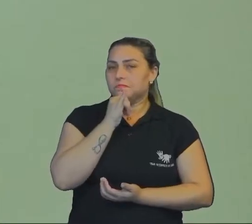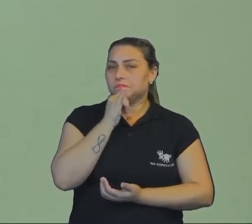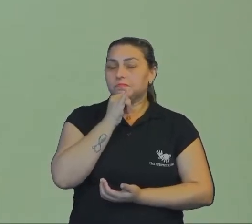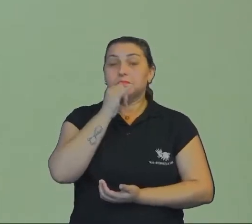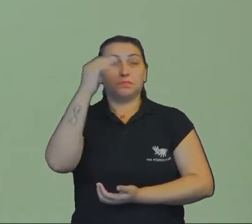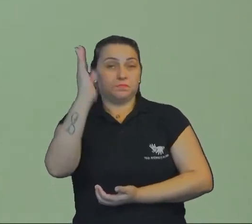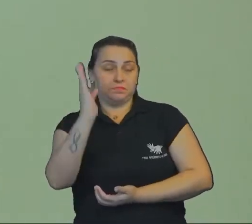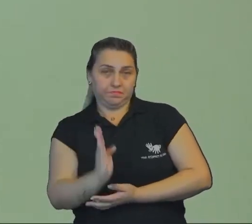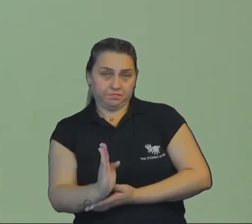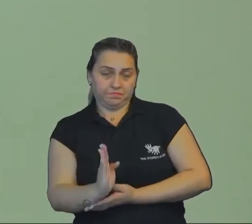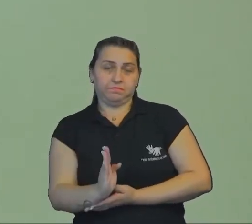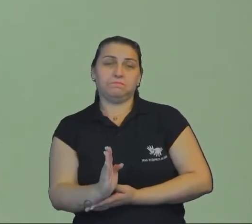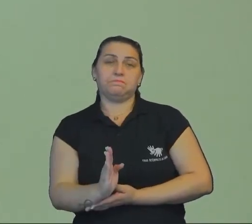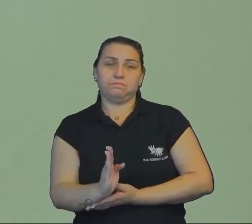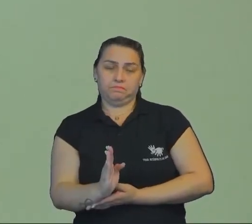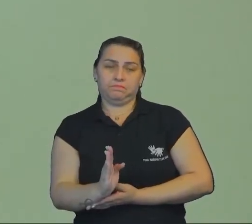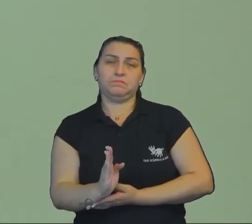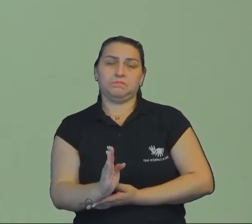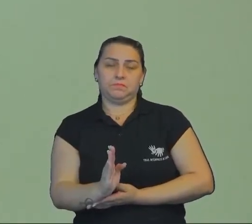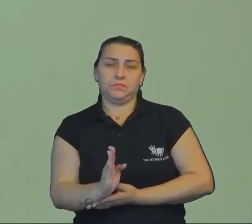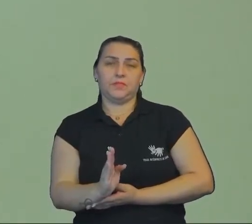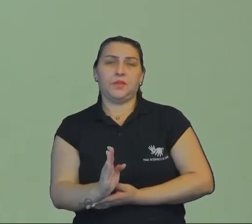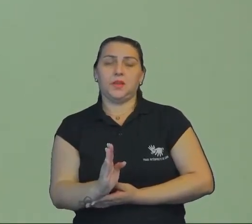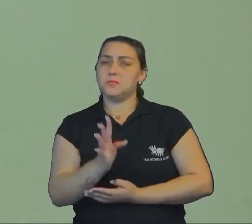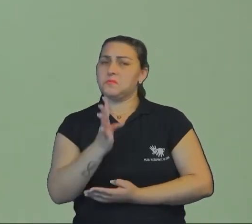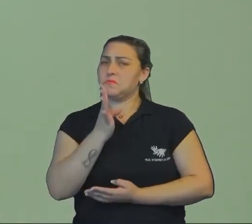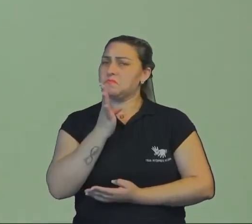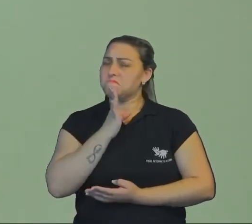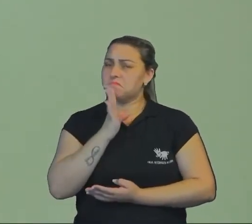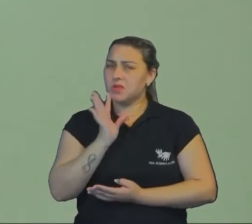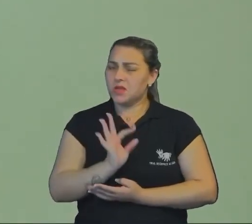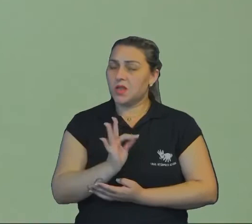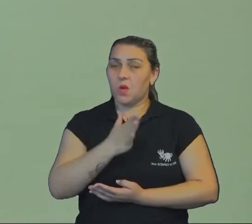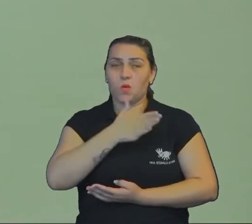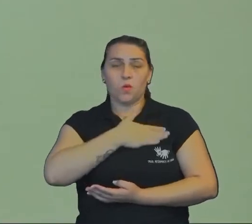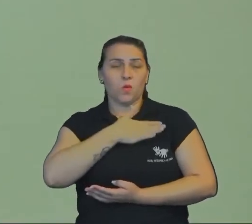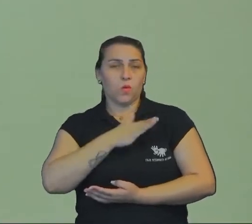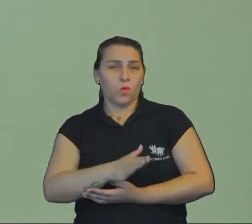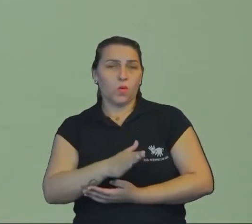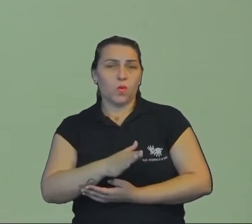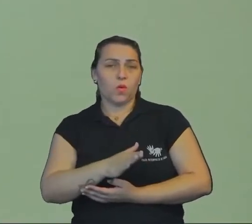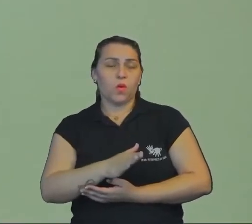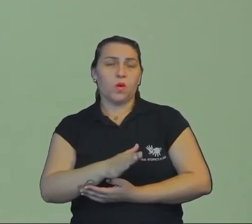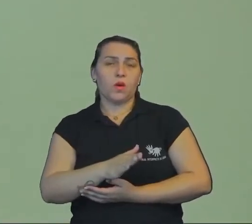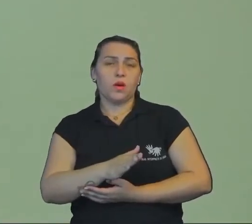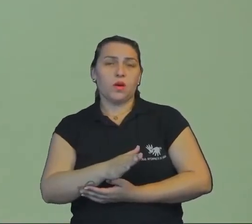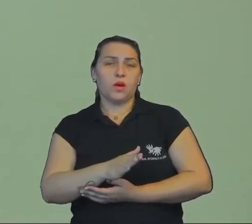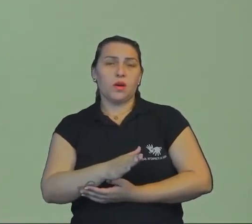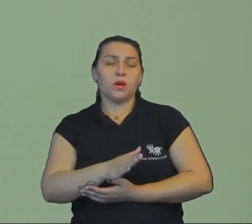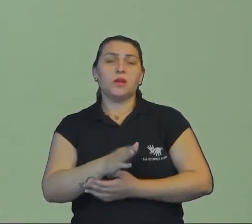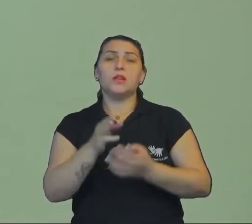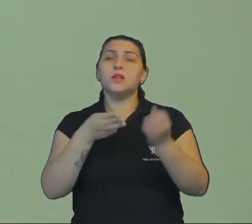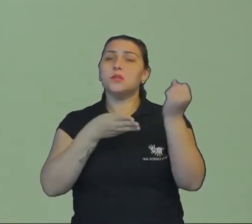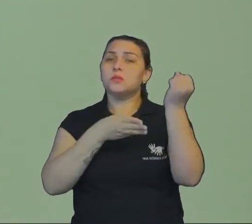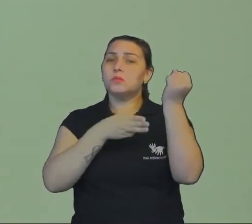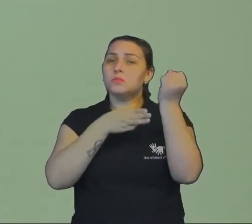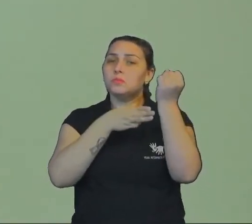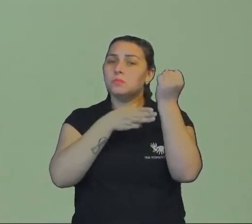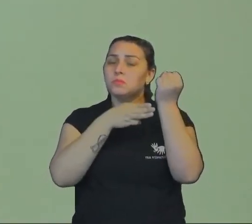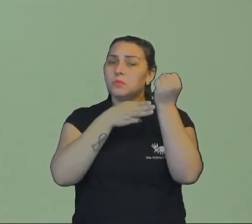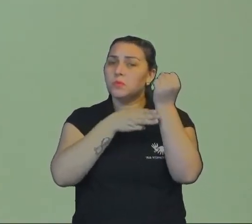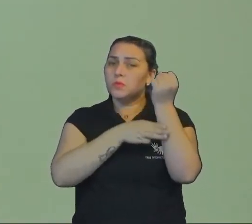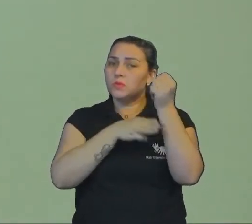O brasileiro, muito provavelmente, por desconhecimento, não gosta de museu. Isso é um ponto